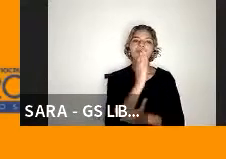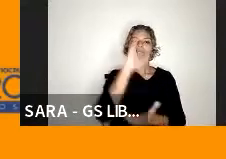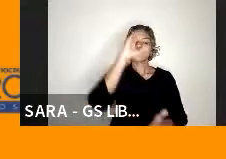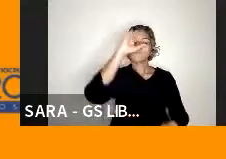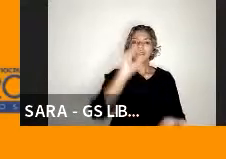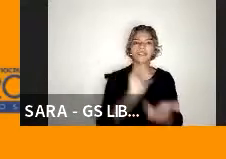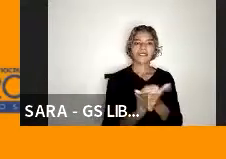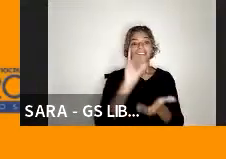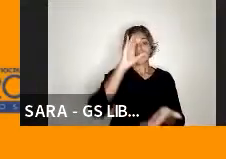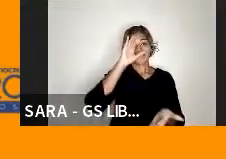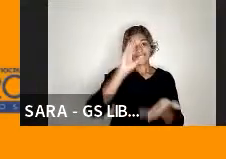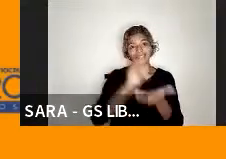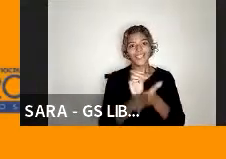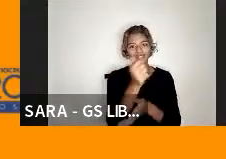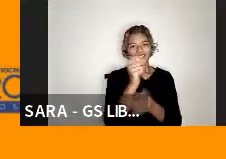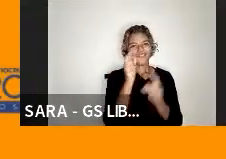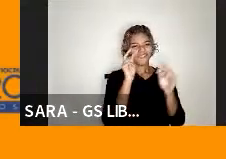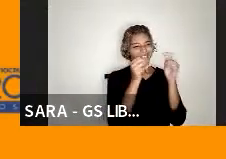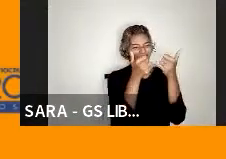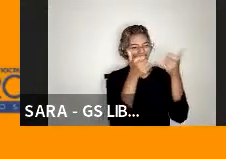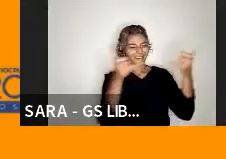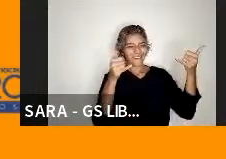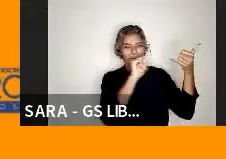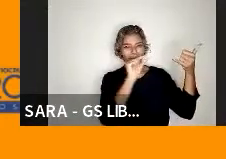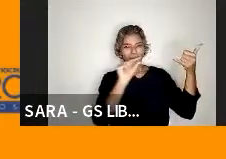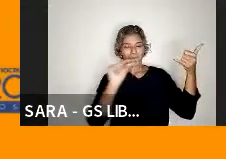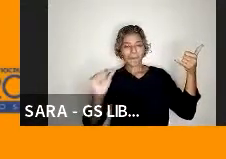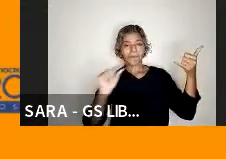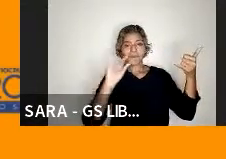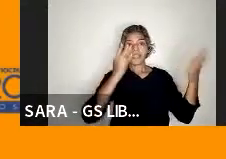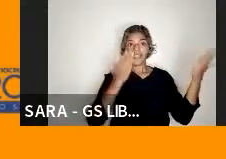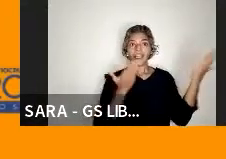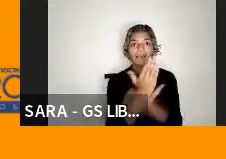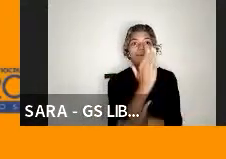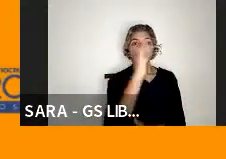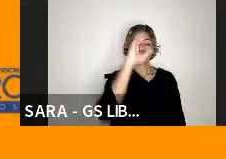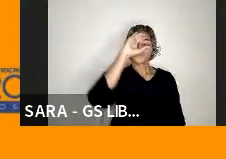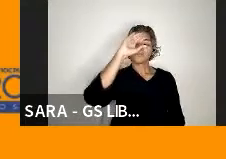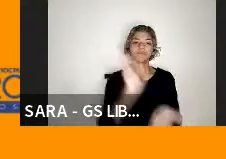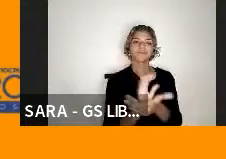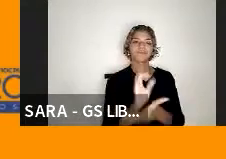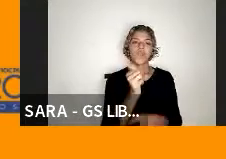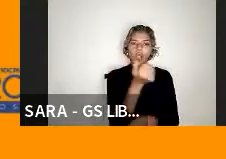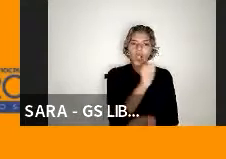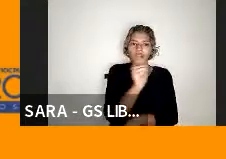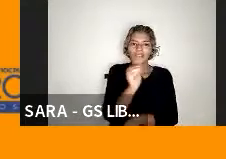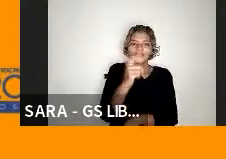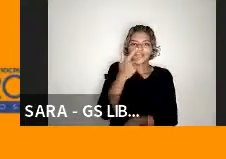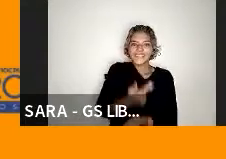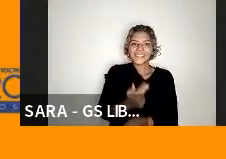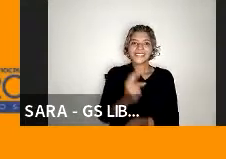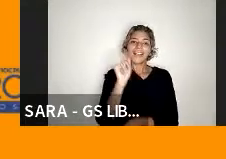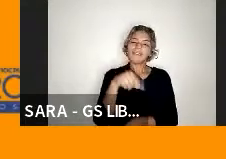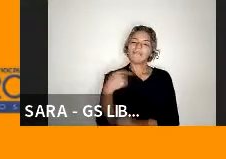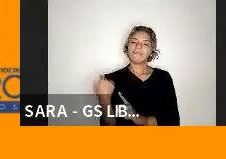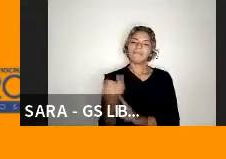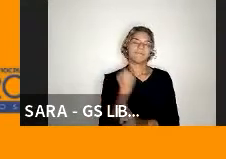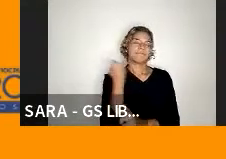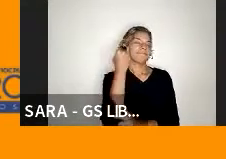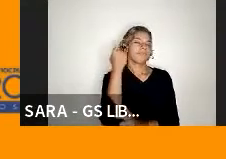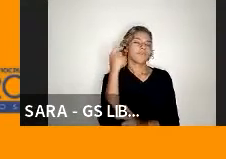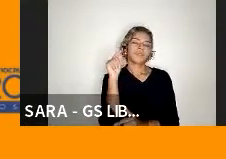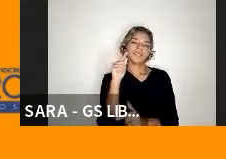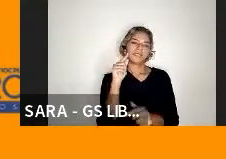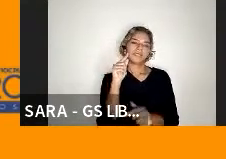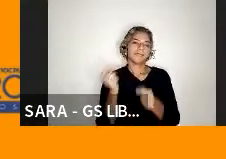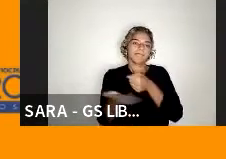podem ver nessa linha do tempo, né? Que ela foi muito importante para embasar, né? E para pautar a nossa atuação por